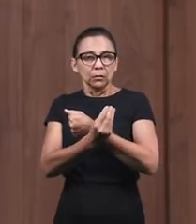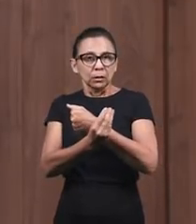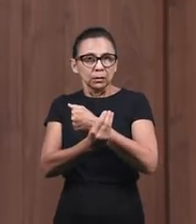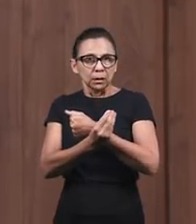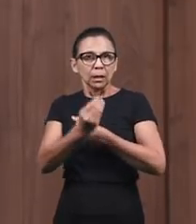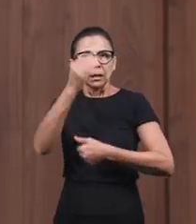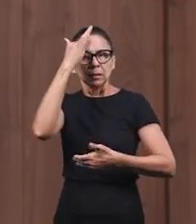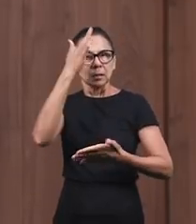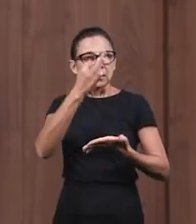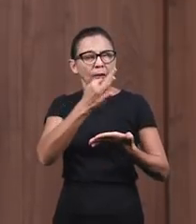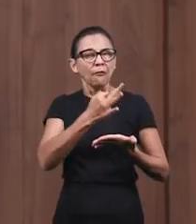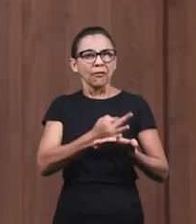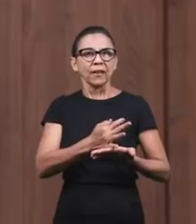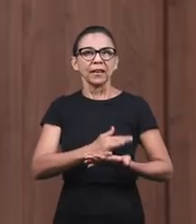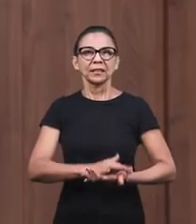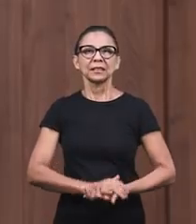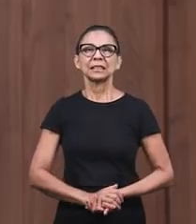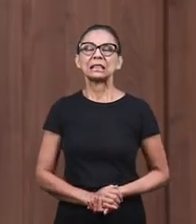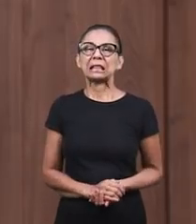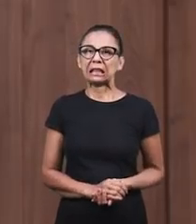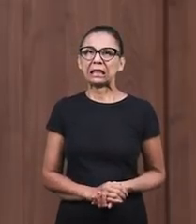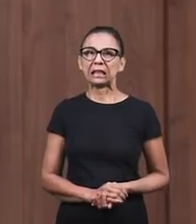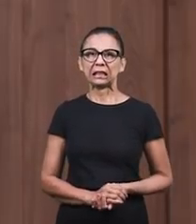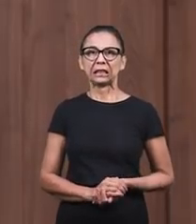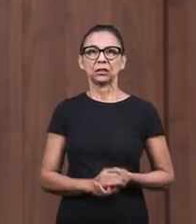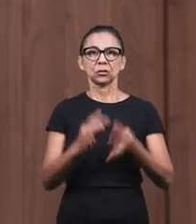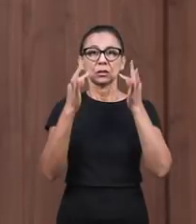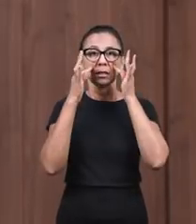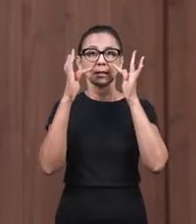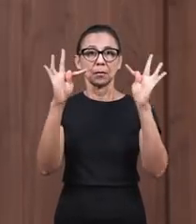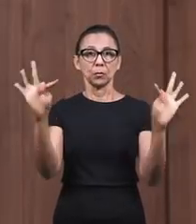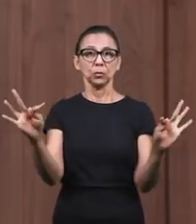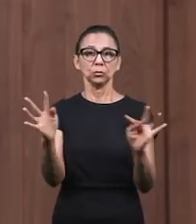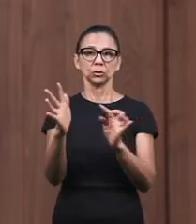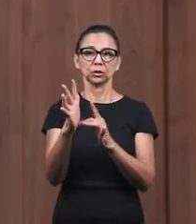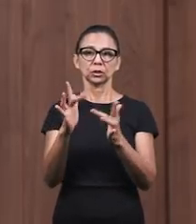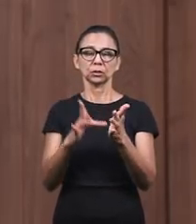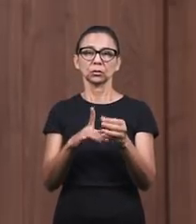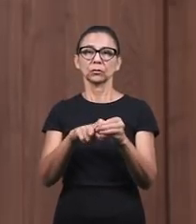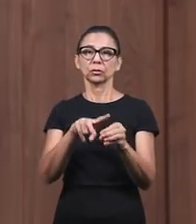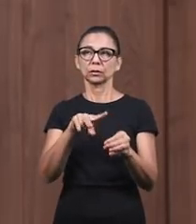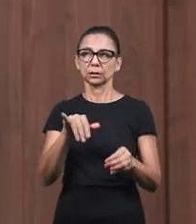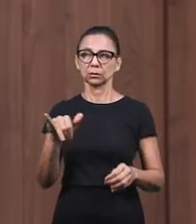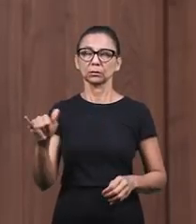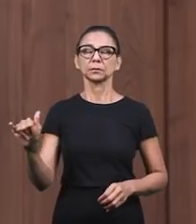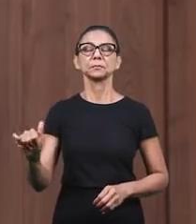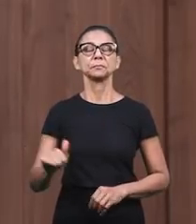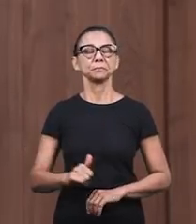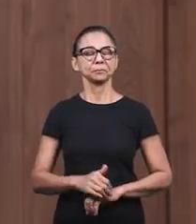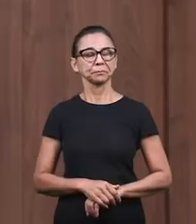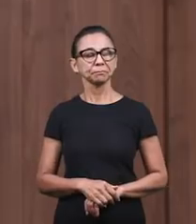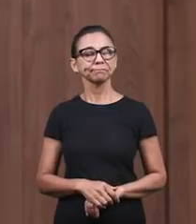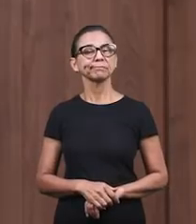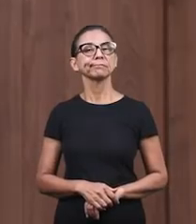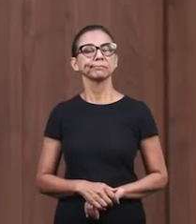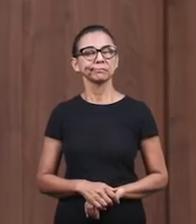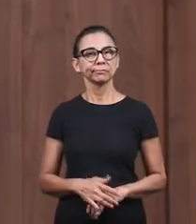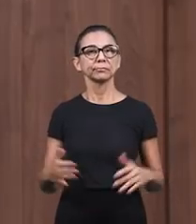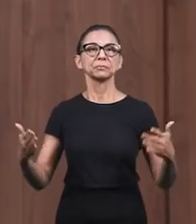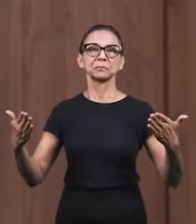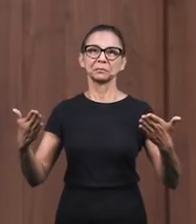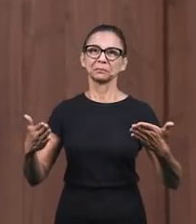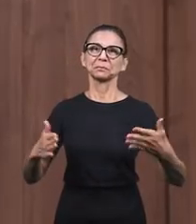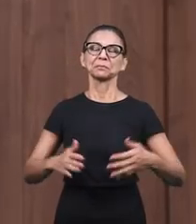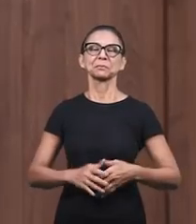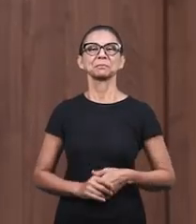Jesus está voltando. E Ele é poderoso para cumprir tudo aquilo que pedimos ou até aquilo que pensamos. Que